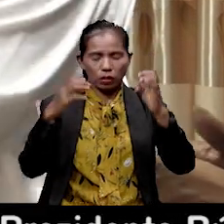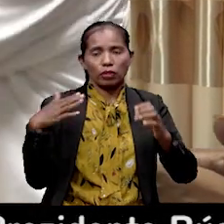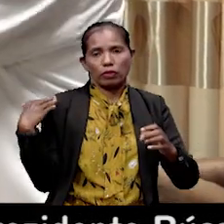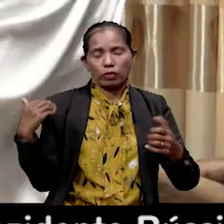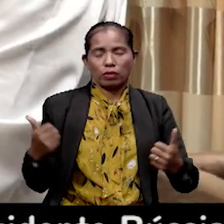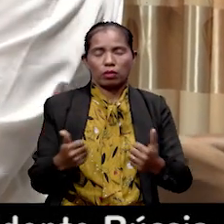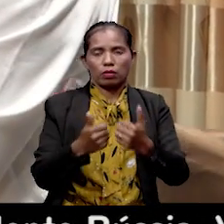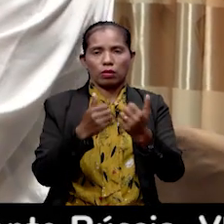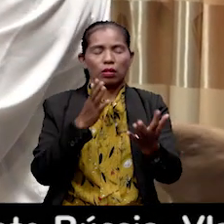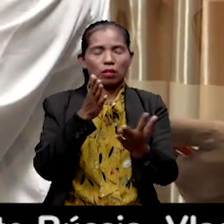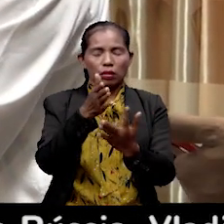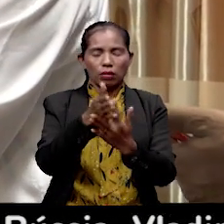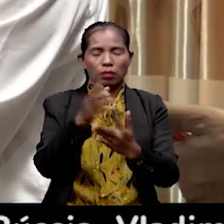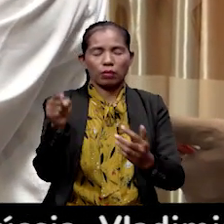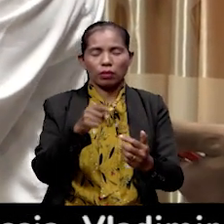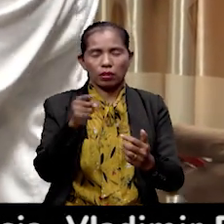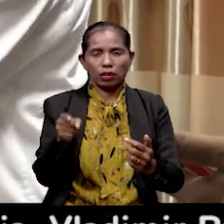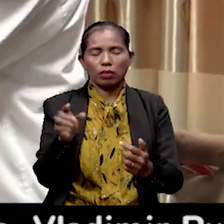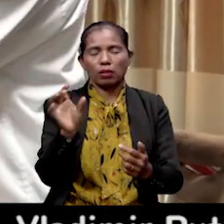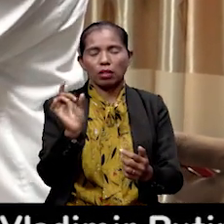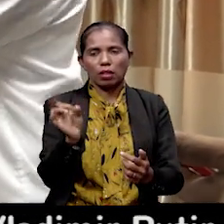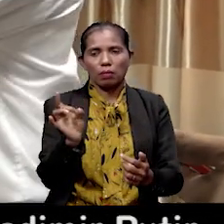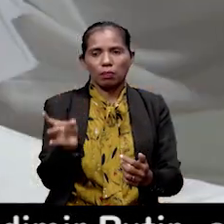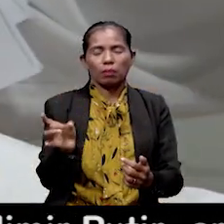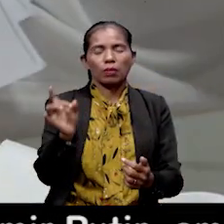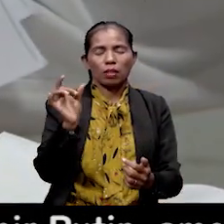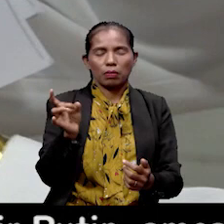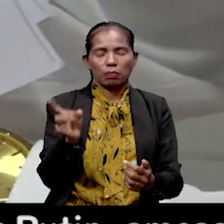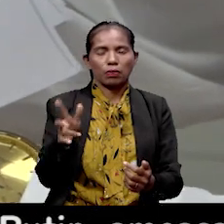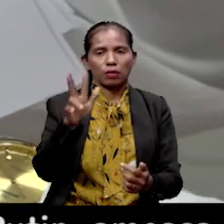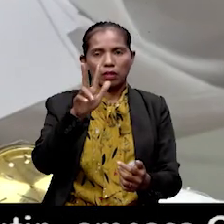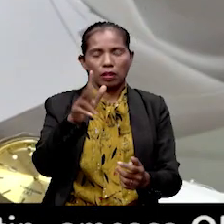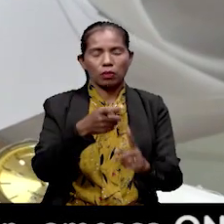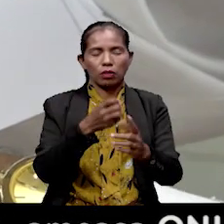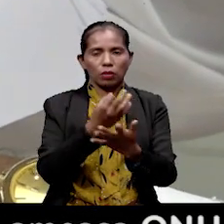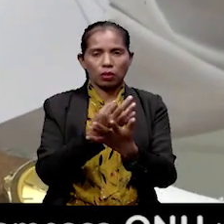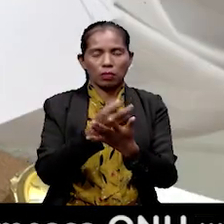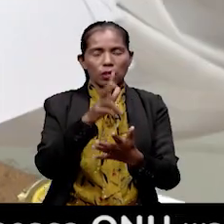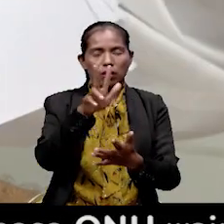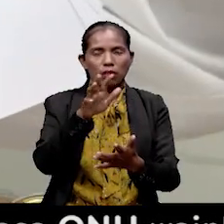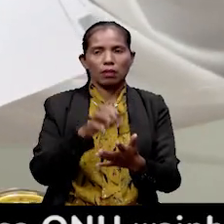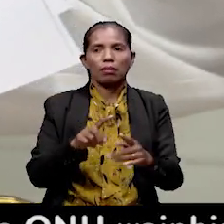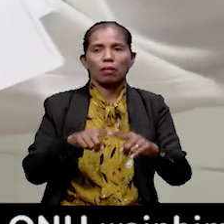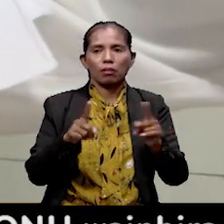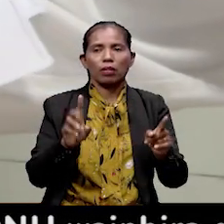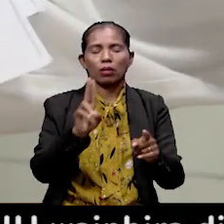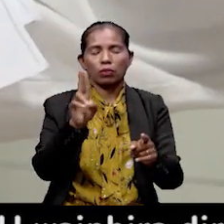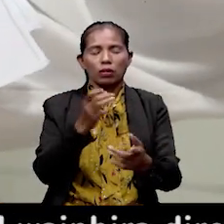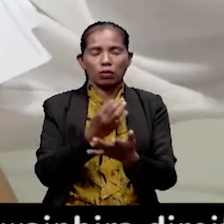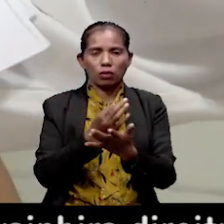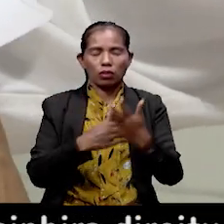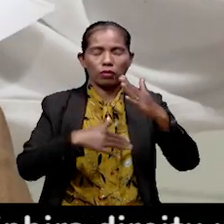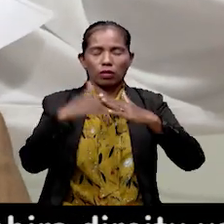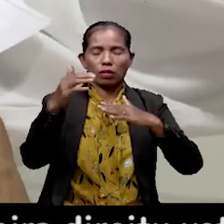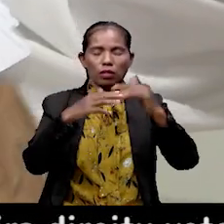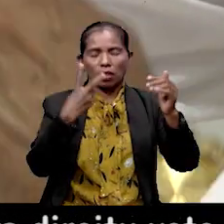Desporto, atinge 1% do aluno recintolo, o orçamento tocou atos ida nem recin. Mas a execução orçamento infraestrutura nebe